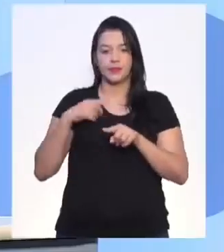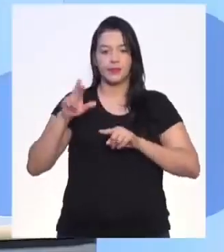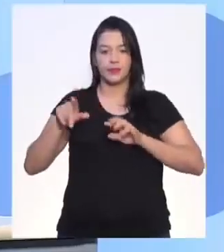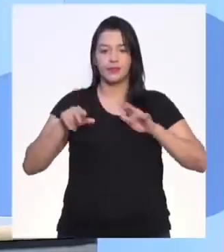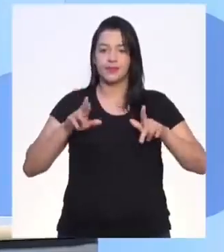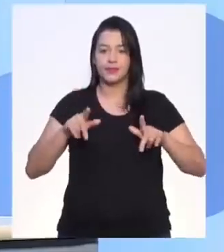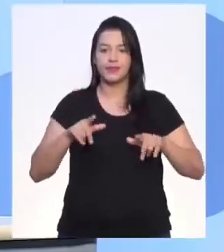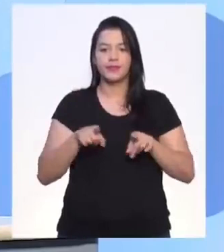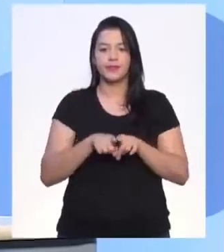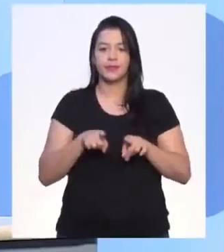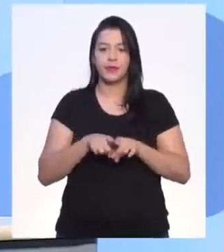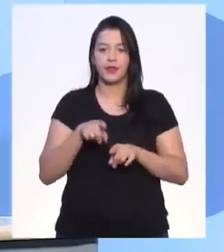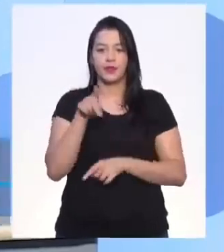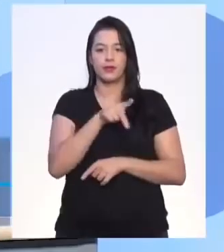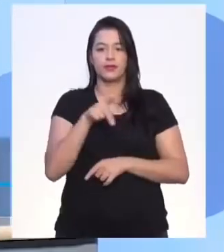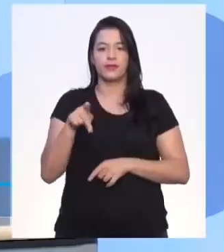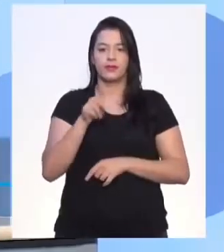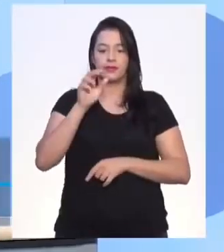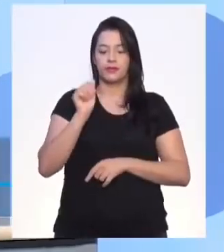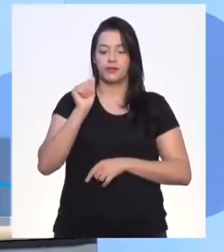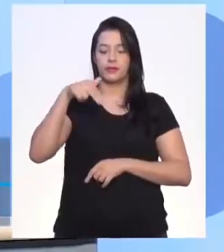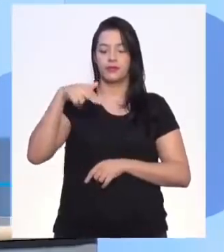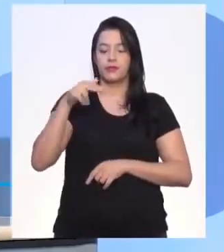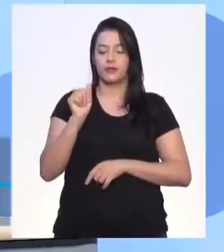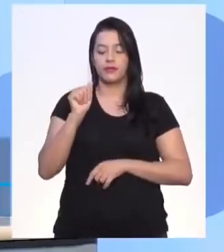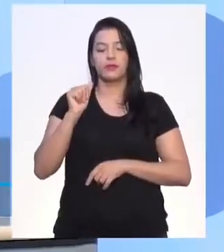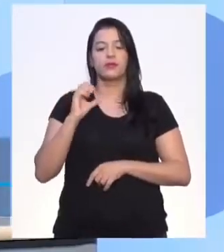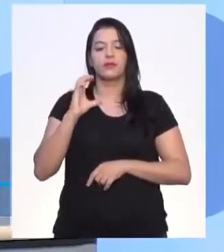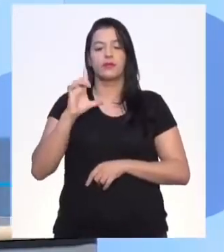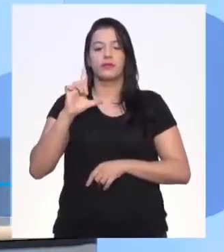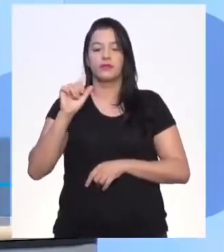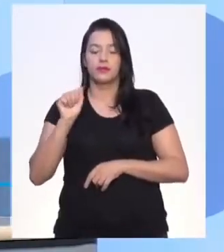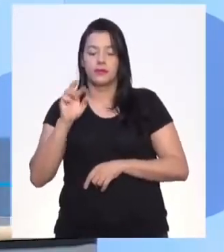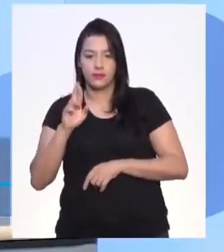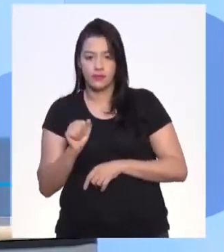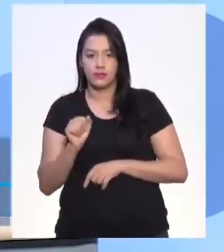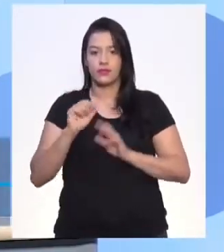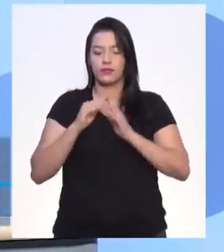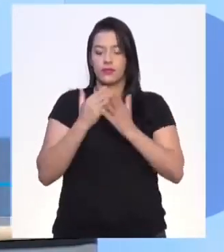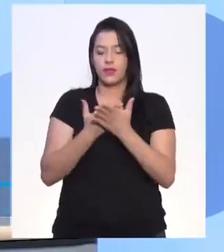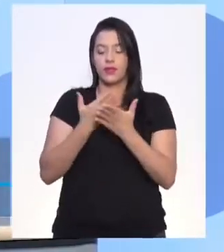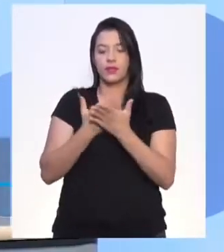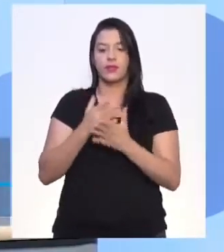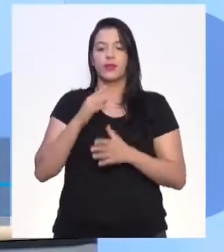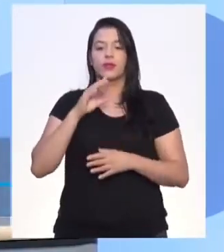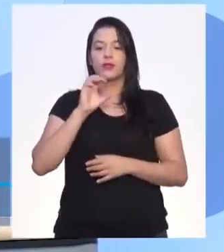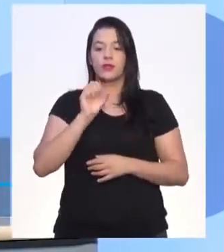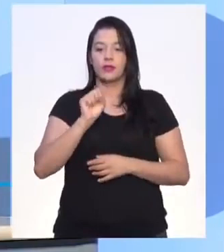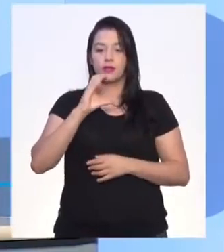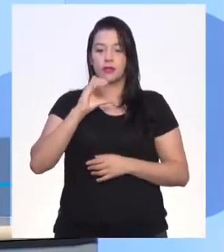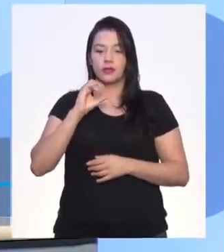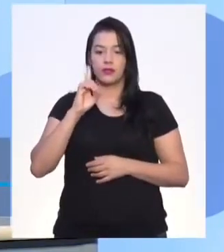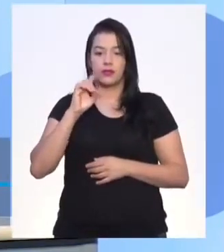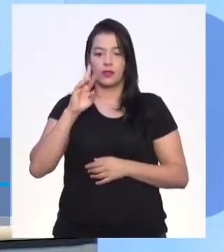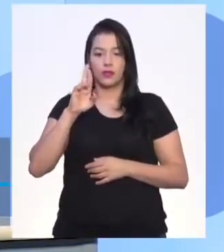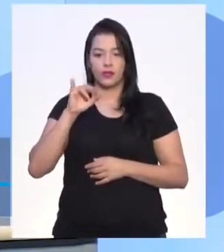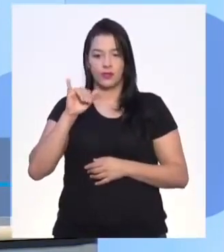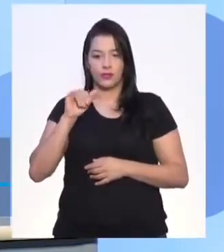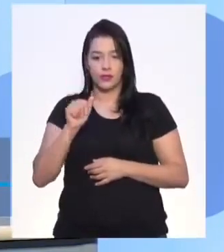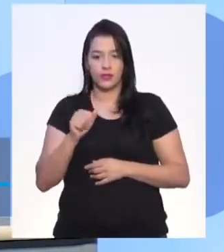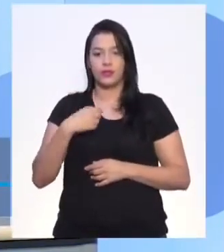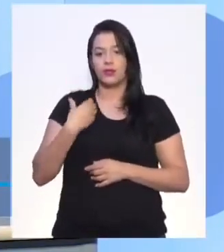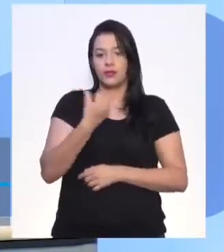Ana Cláudia também está participando aqui com os alunos lá da escola Sidrônia Nunes Pires, sexto A, B e